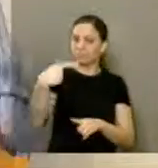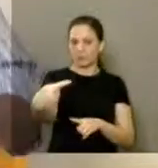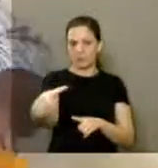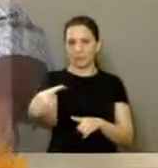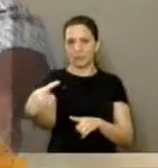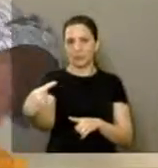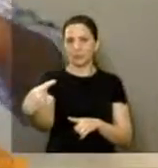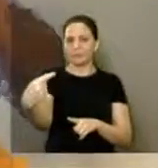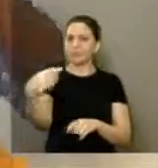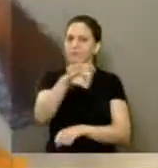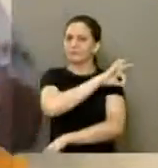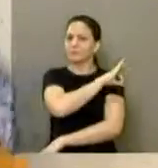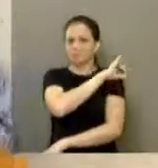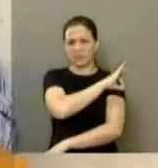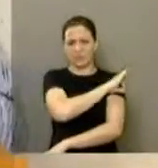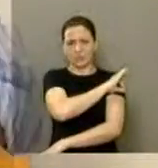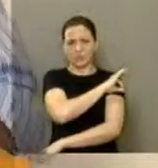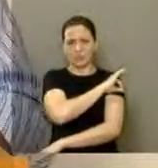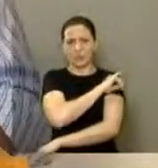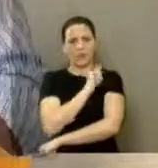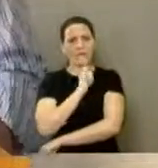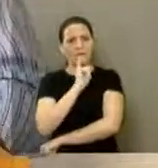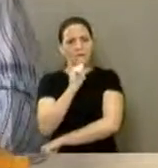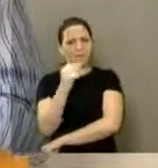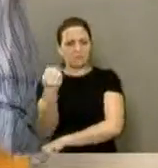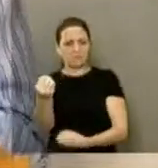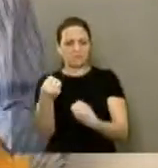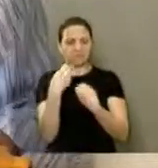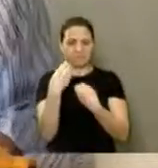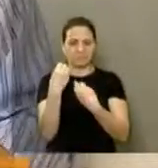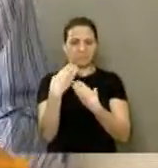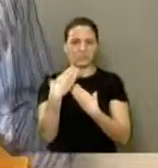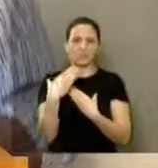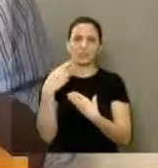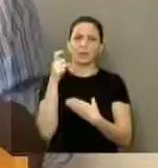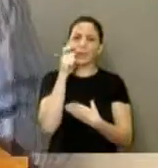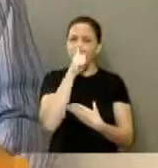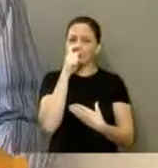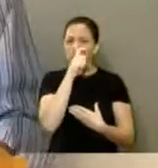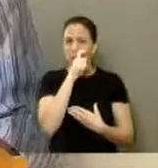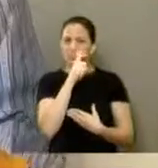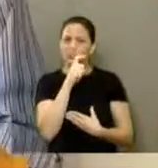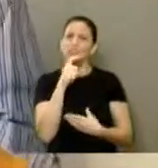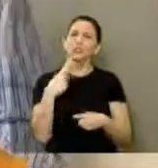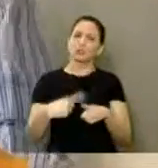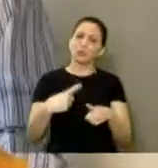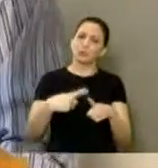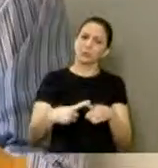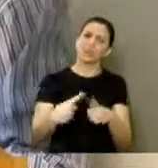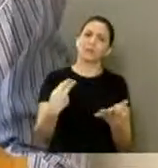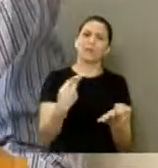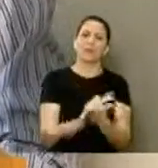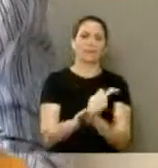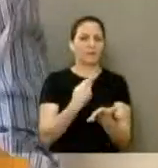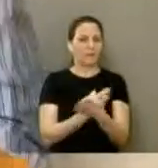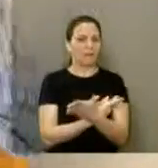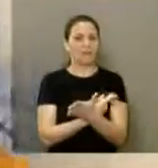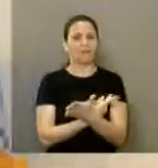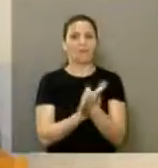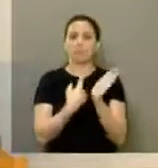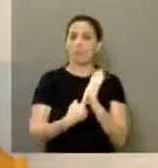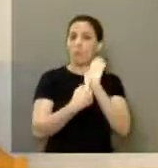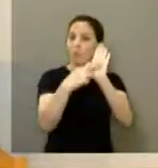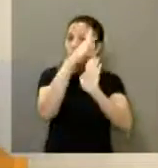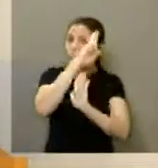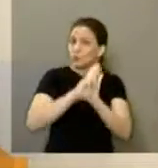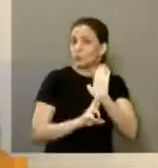vem aqui a prefeitura dizer que eu estou falando em verdade ou mentira, porque não é, porque tem dados e